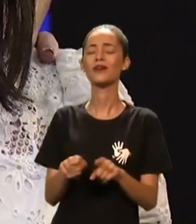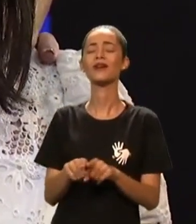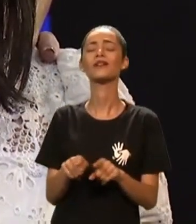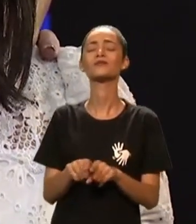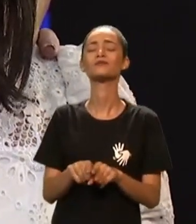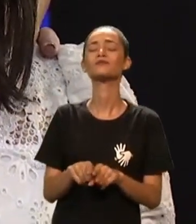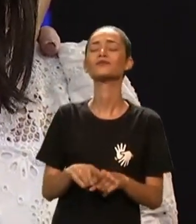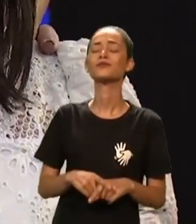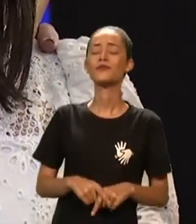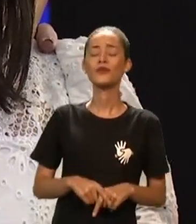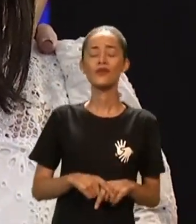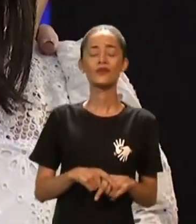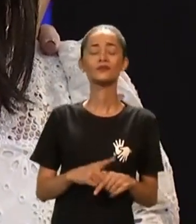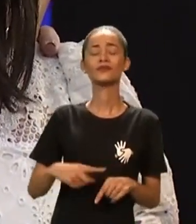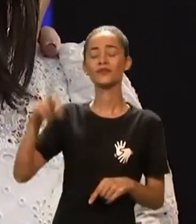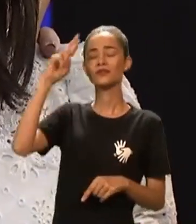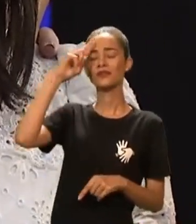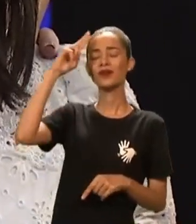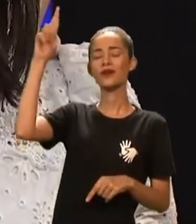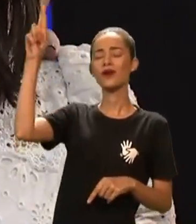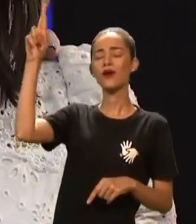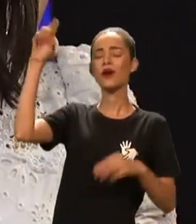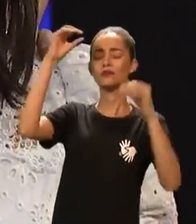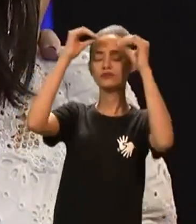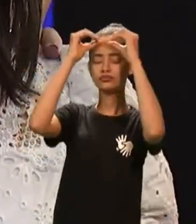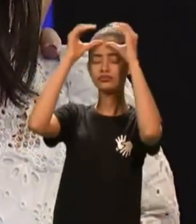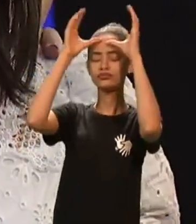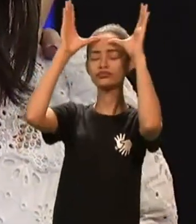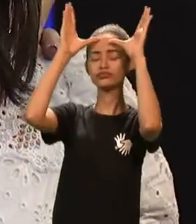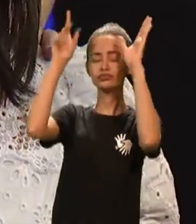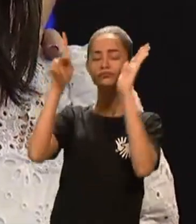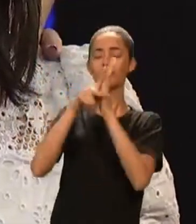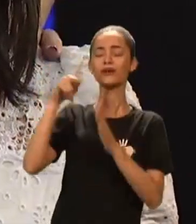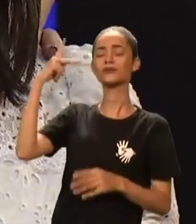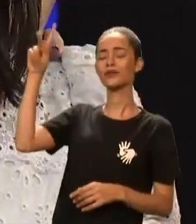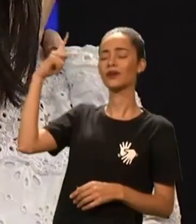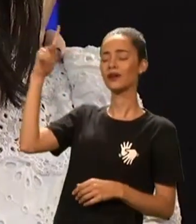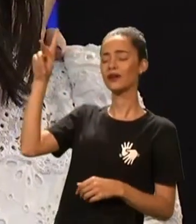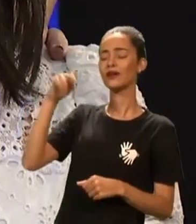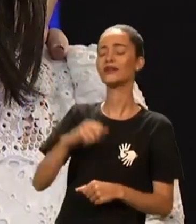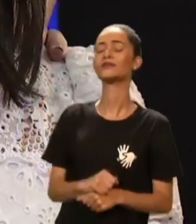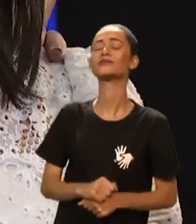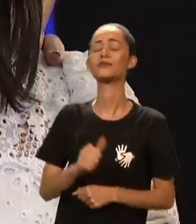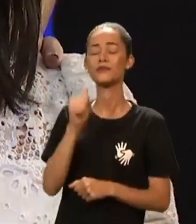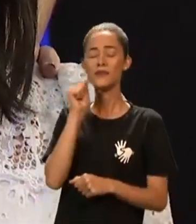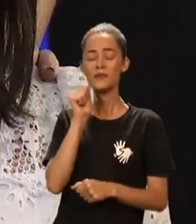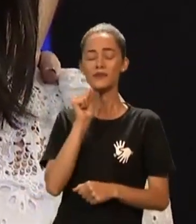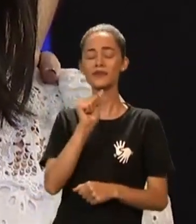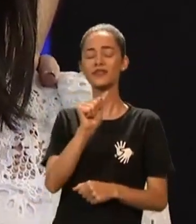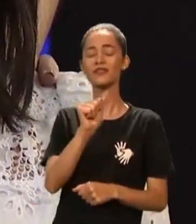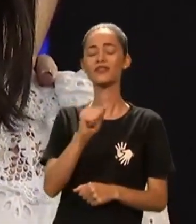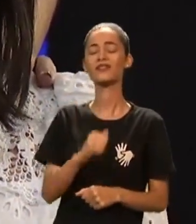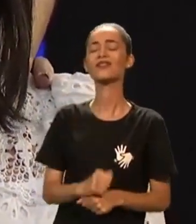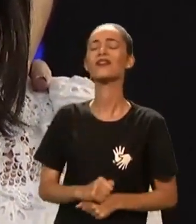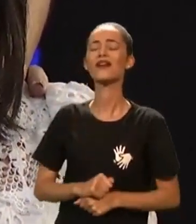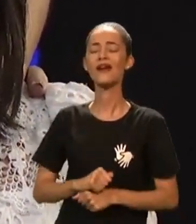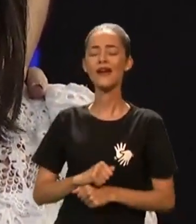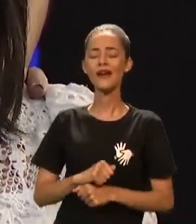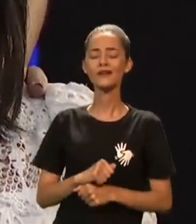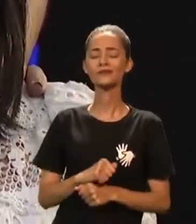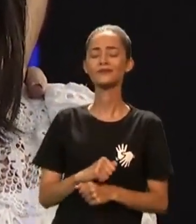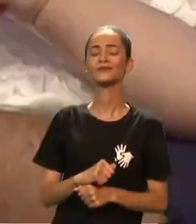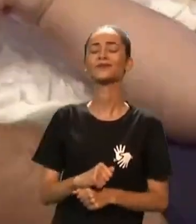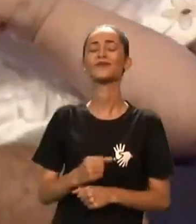você seja uma mulher segundo o coração de Deus, uma pastora, uma missionária,